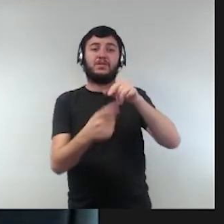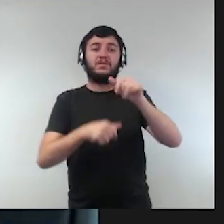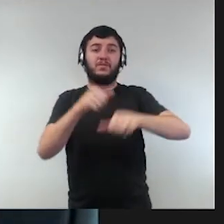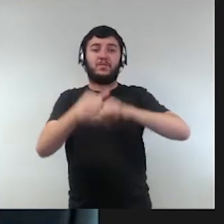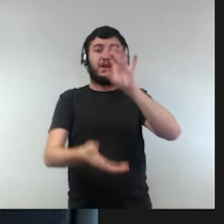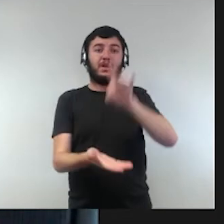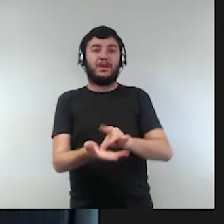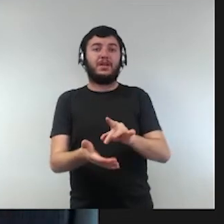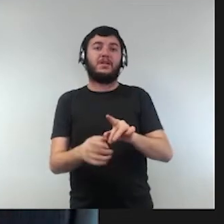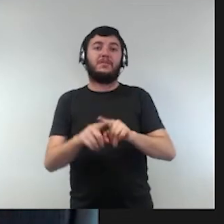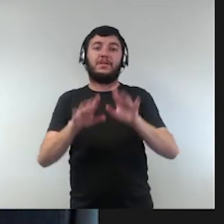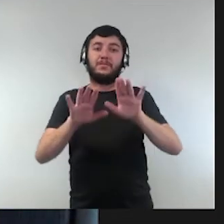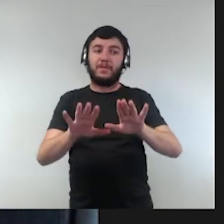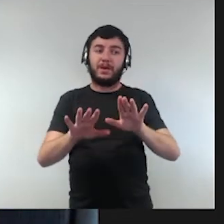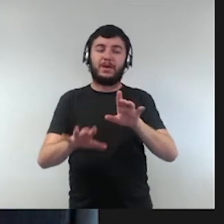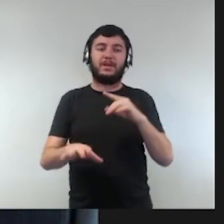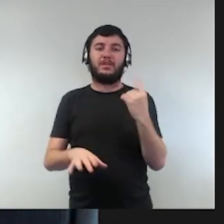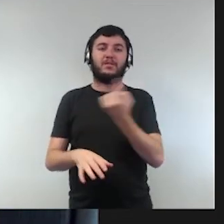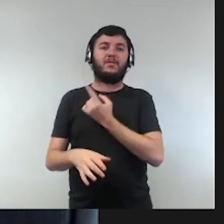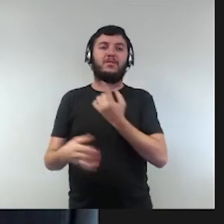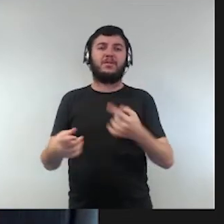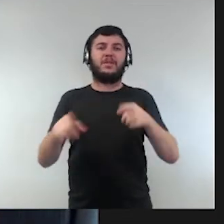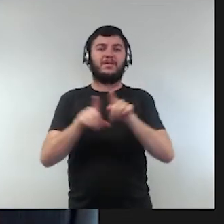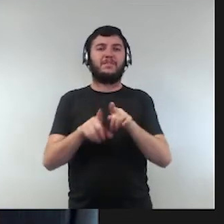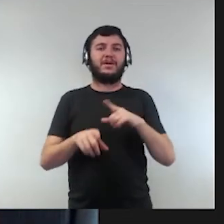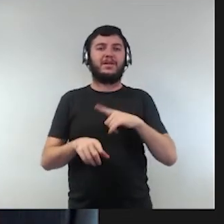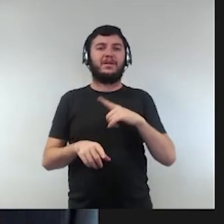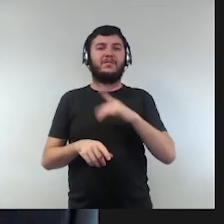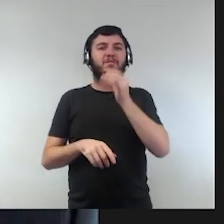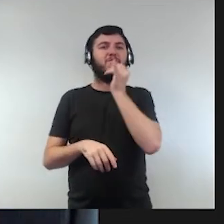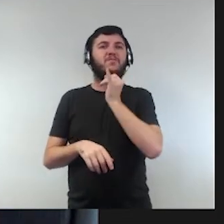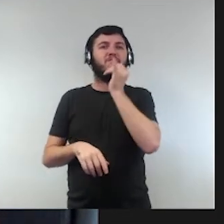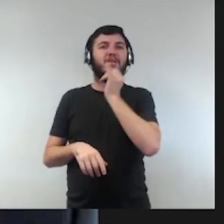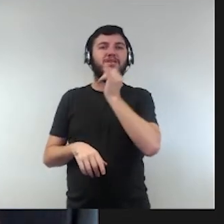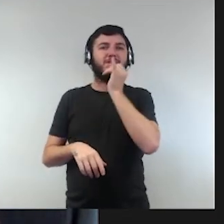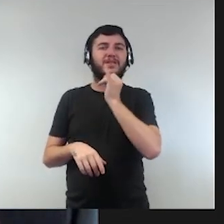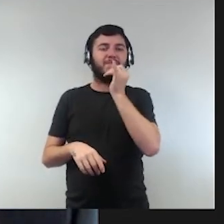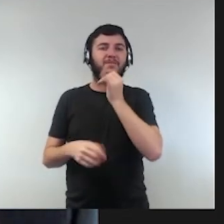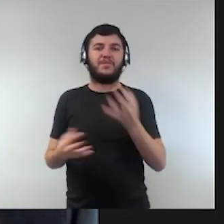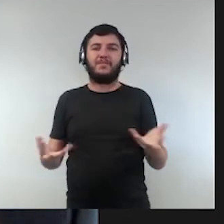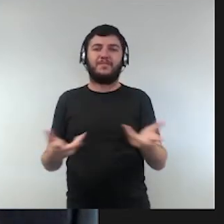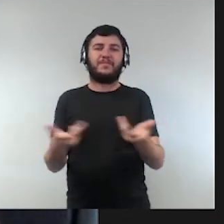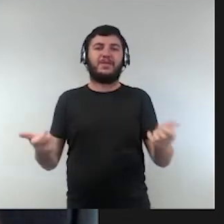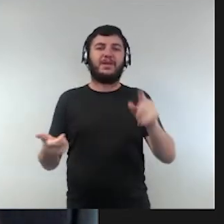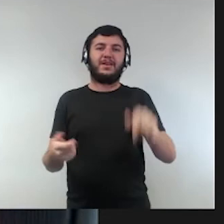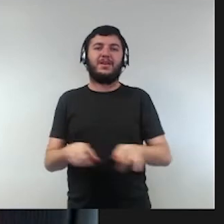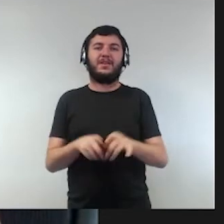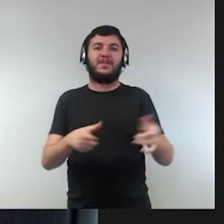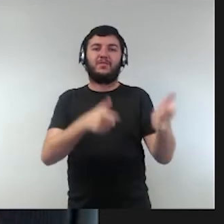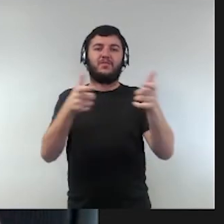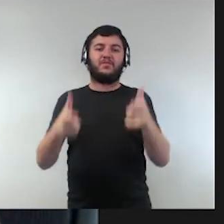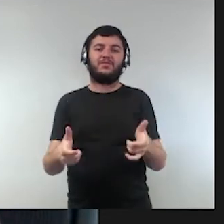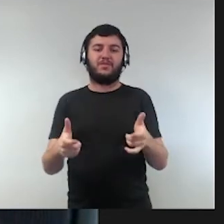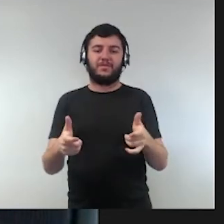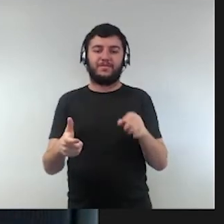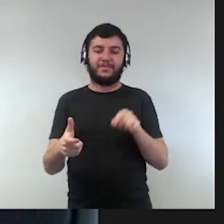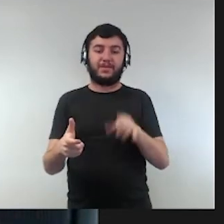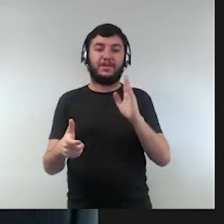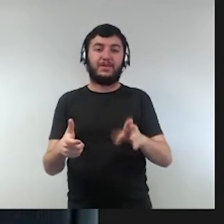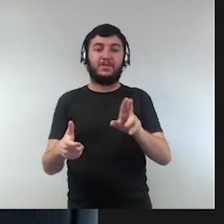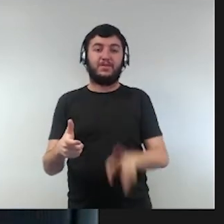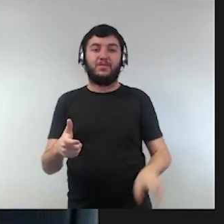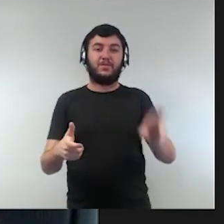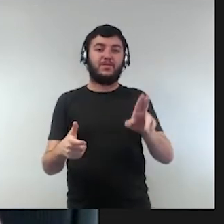assim, nós também tivemos um exemplo terrível de um abrigo que utilizou de